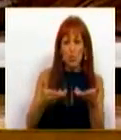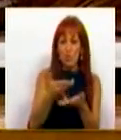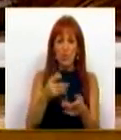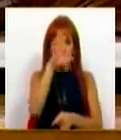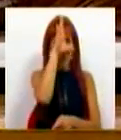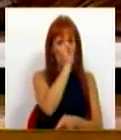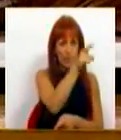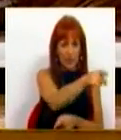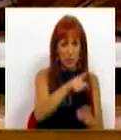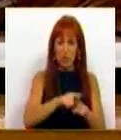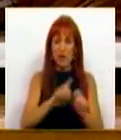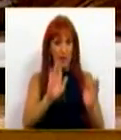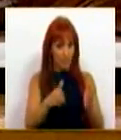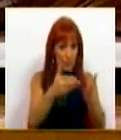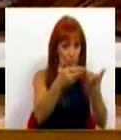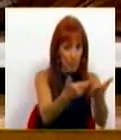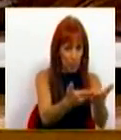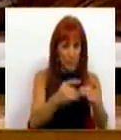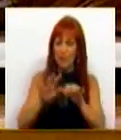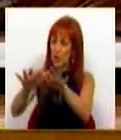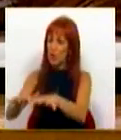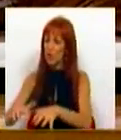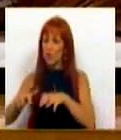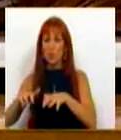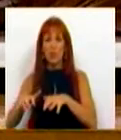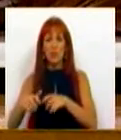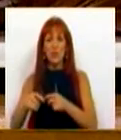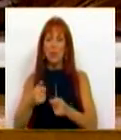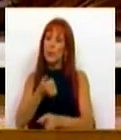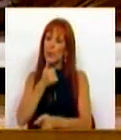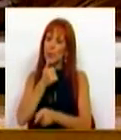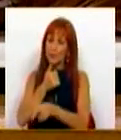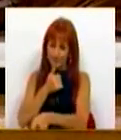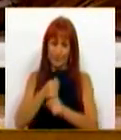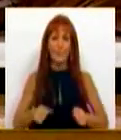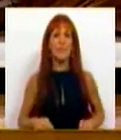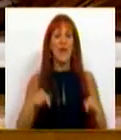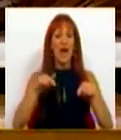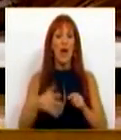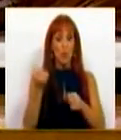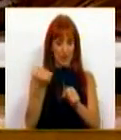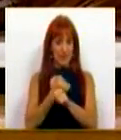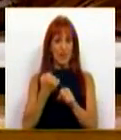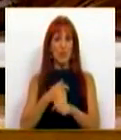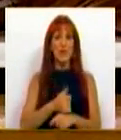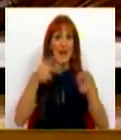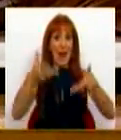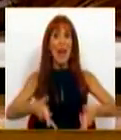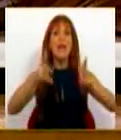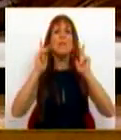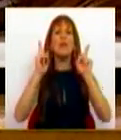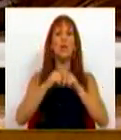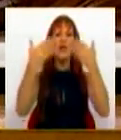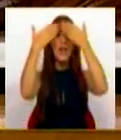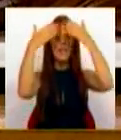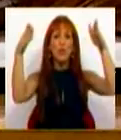entre o Governo, que propõe, e o Parlamento, que delibera. É um exercício de liberdade e